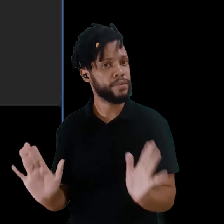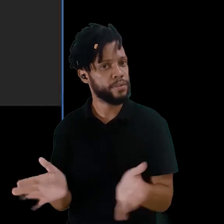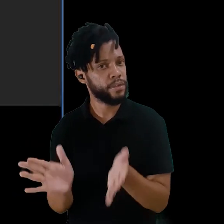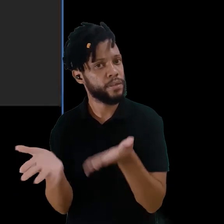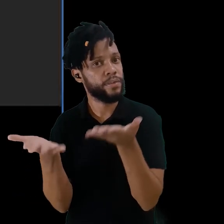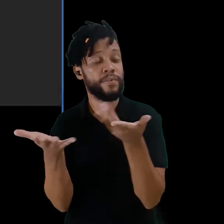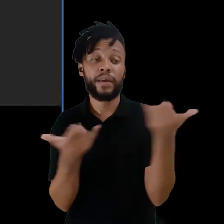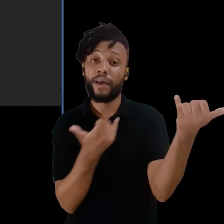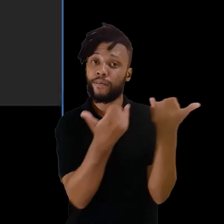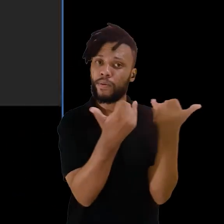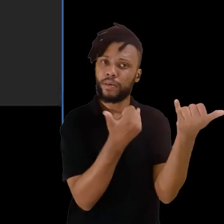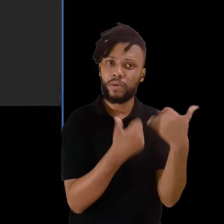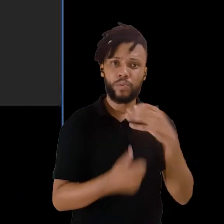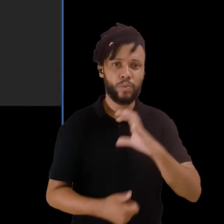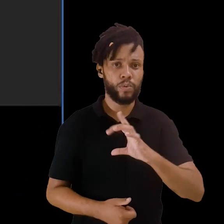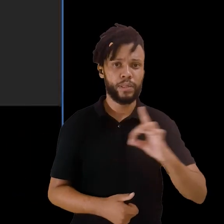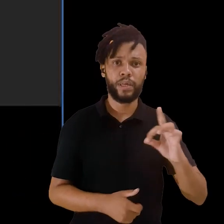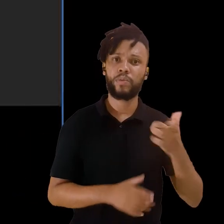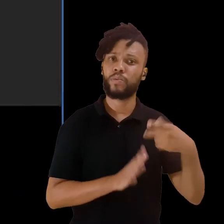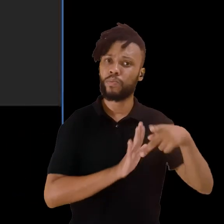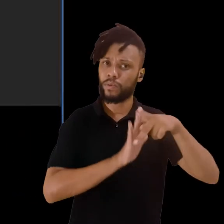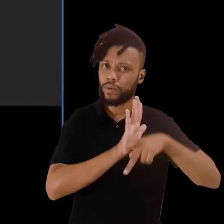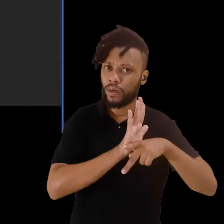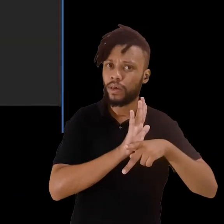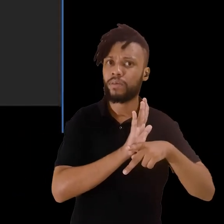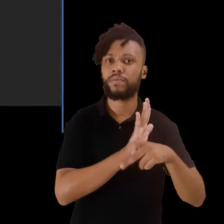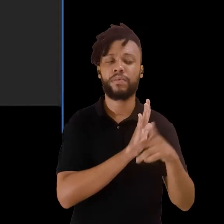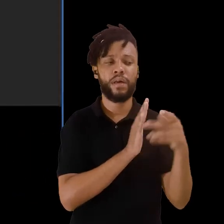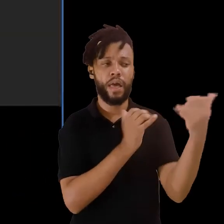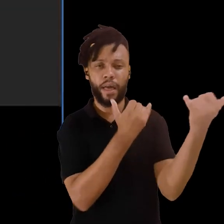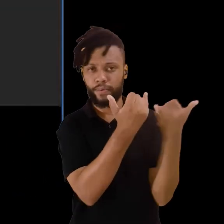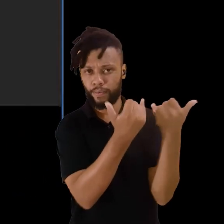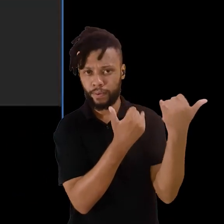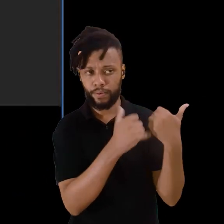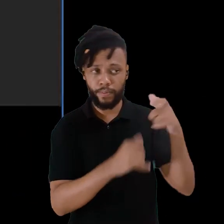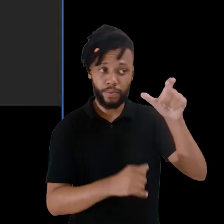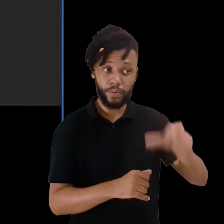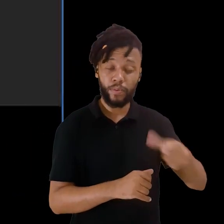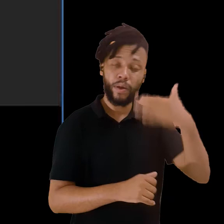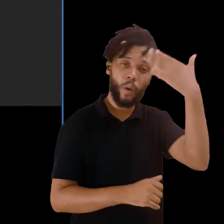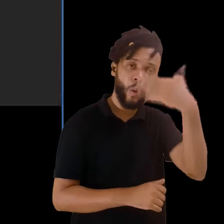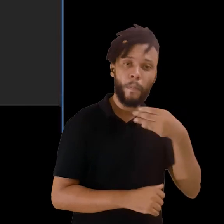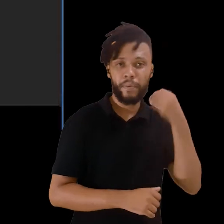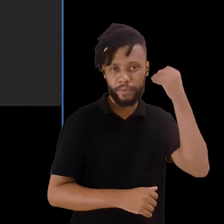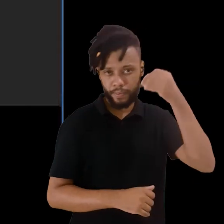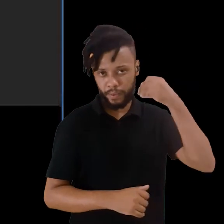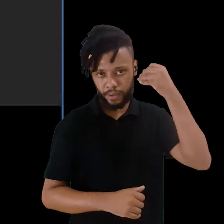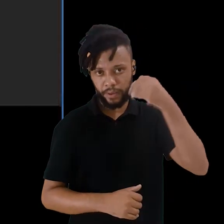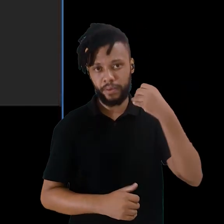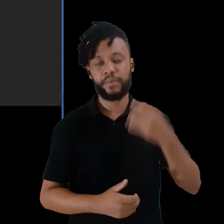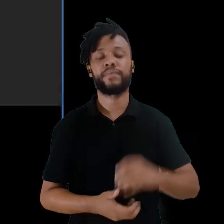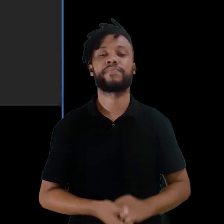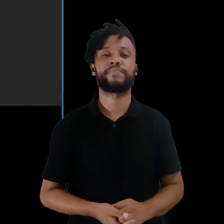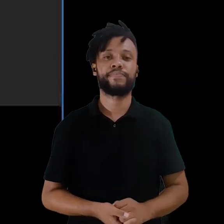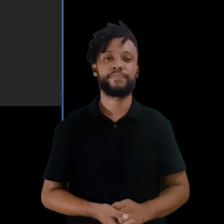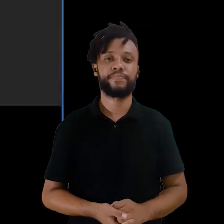a informação do coordenador do projeto, os dados da pessoa e a comprovação de experiência.